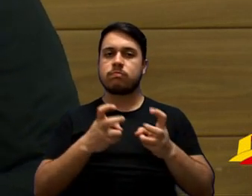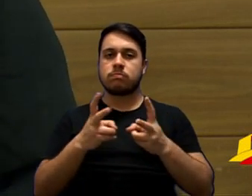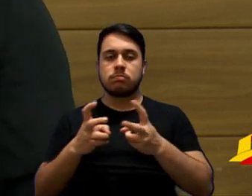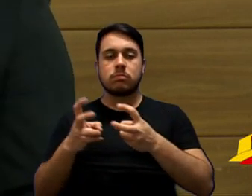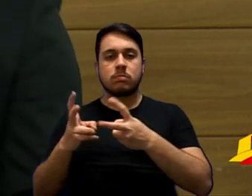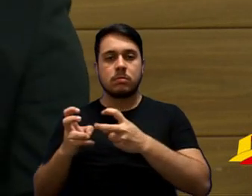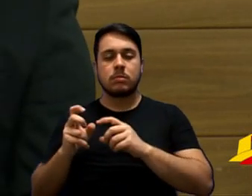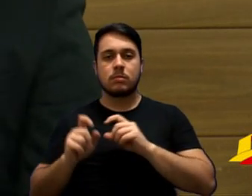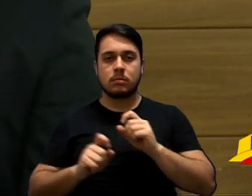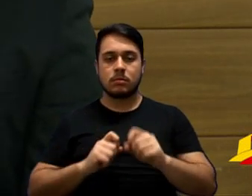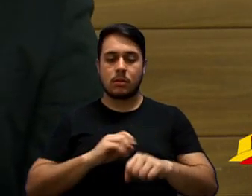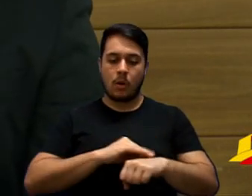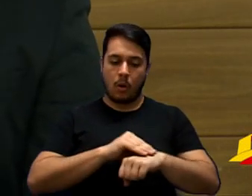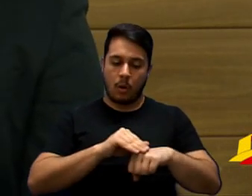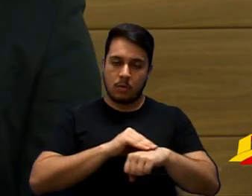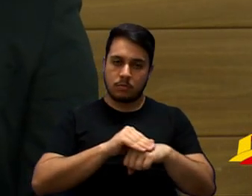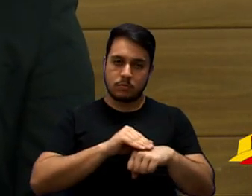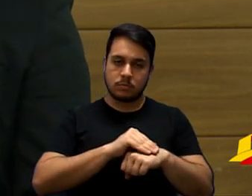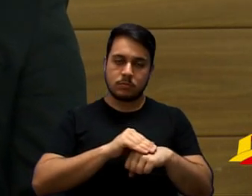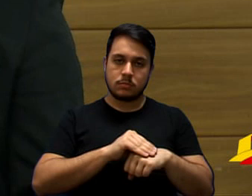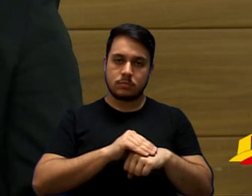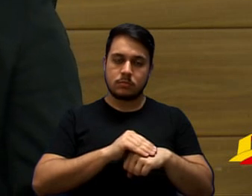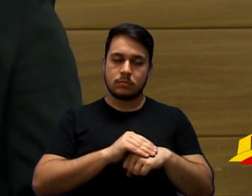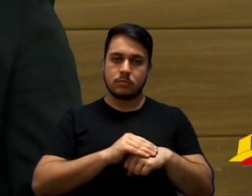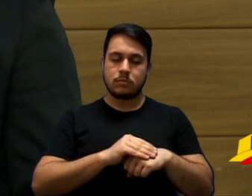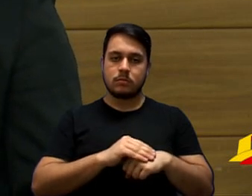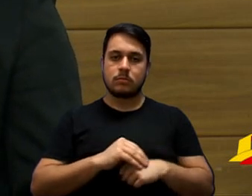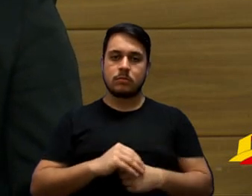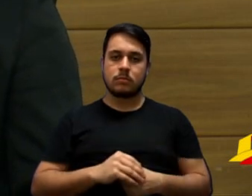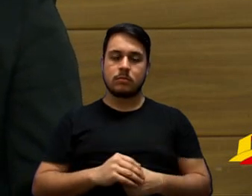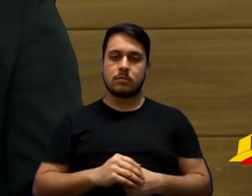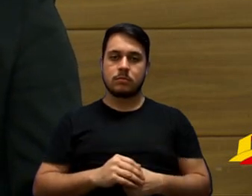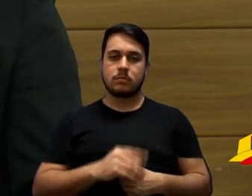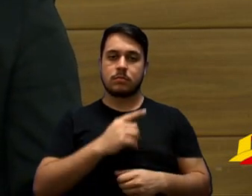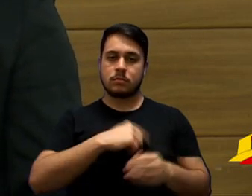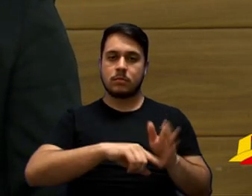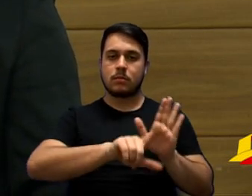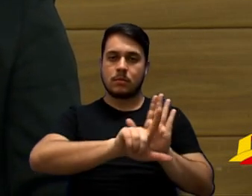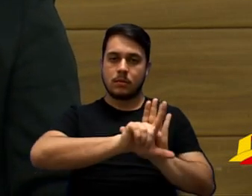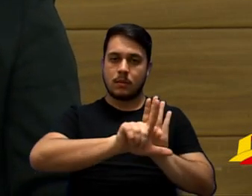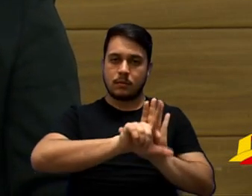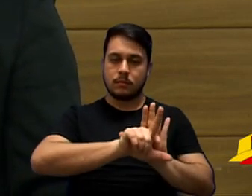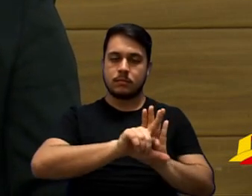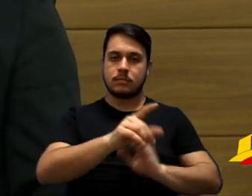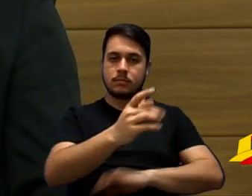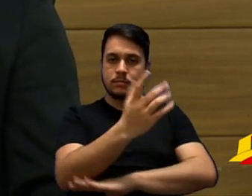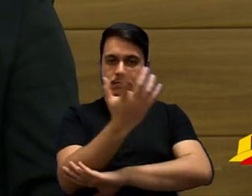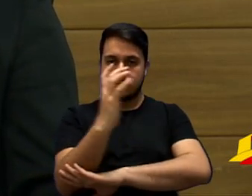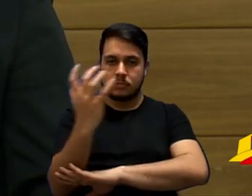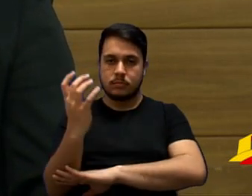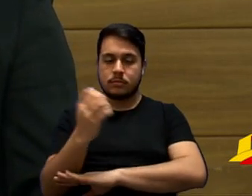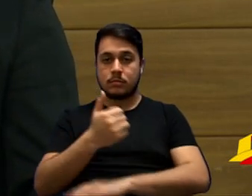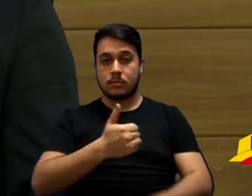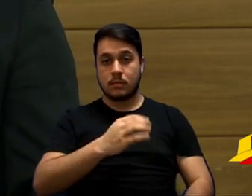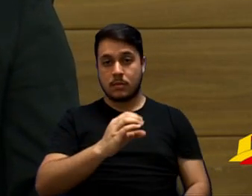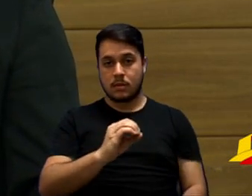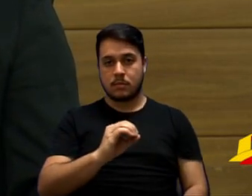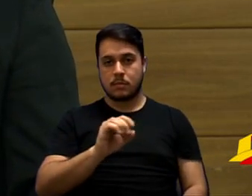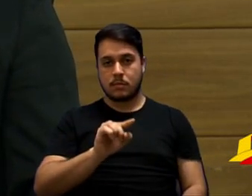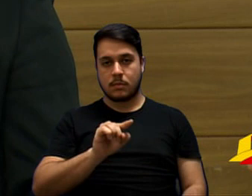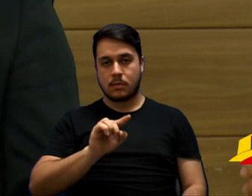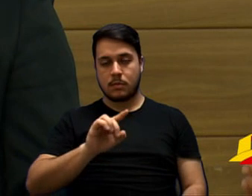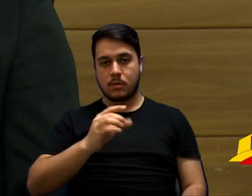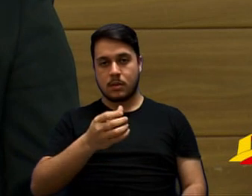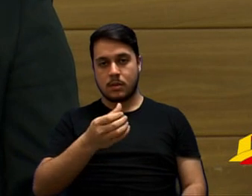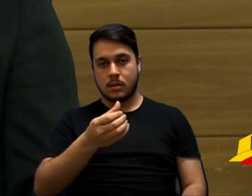conversa com a acima nec está na na lei ambiental da cidade 10.060 que